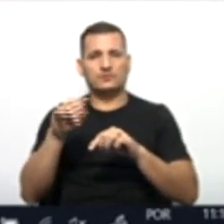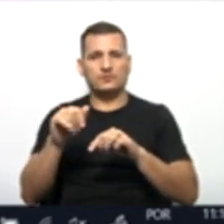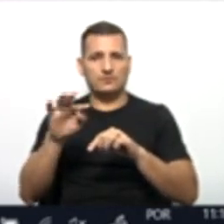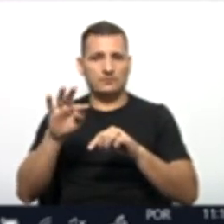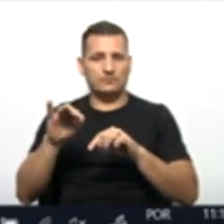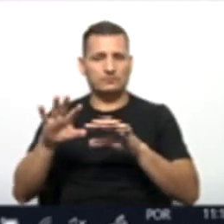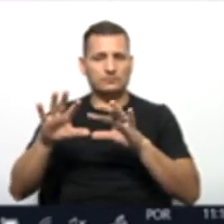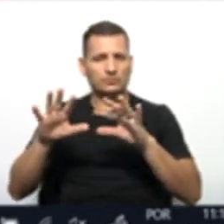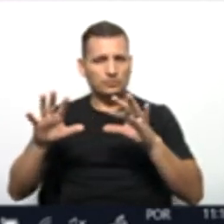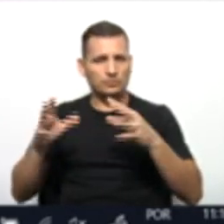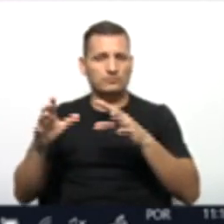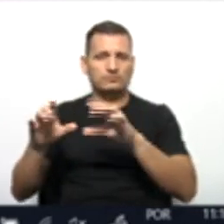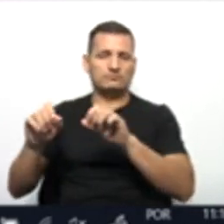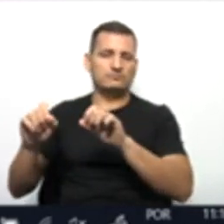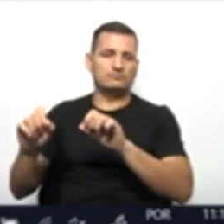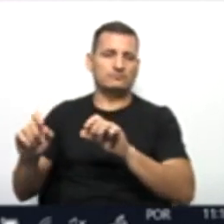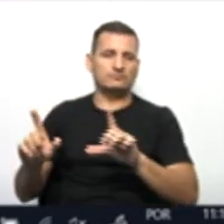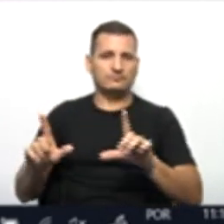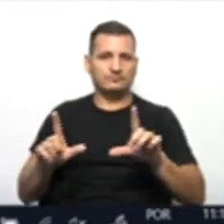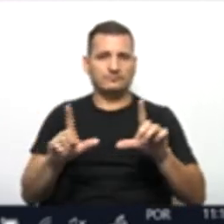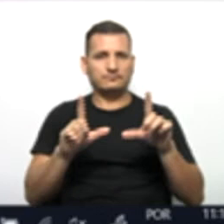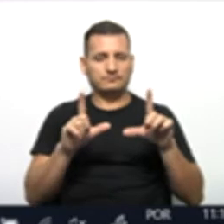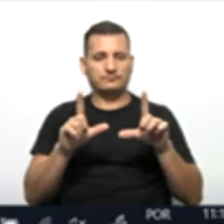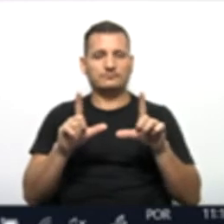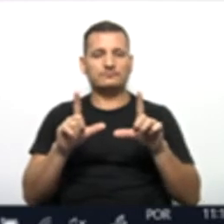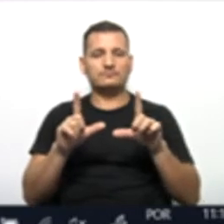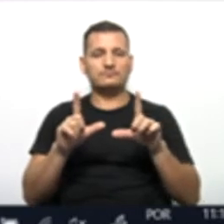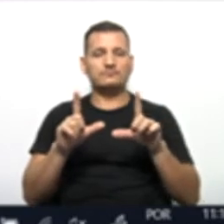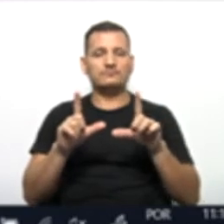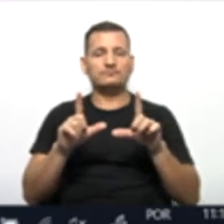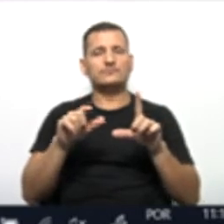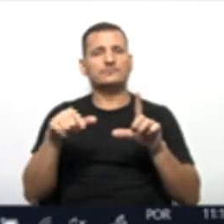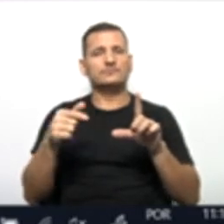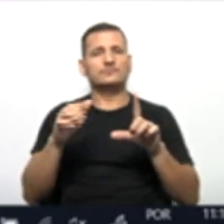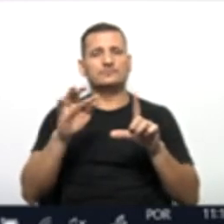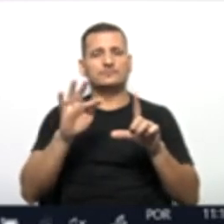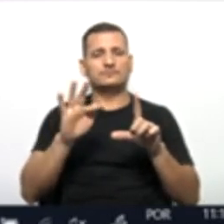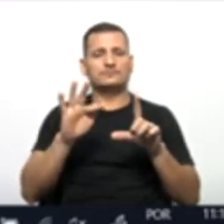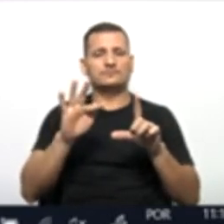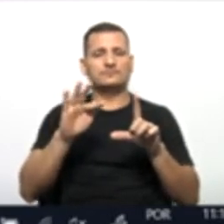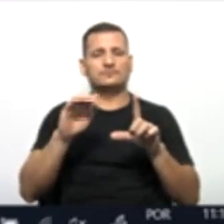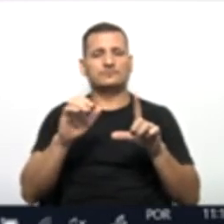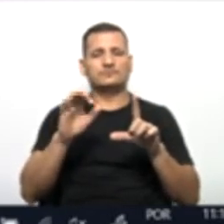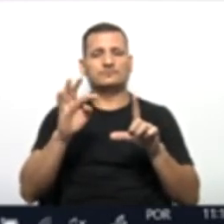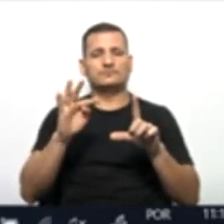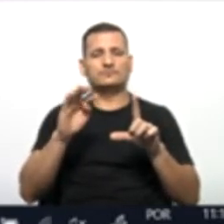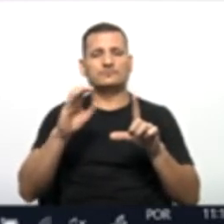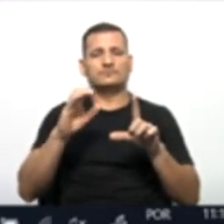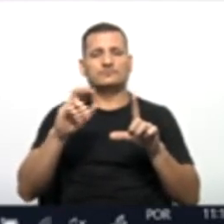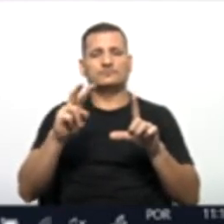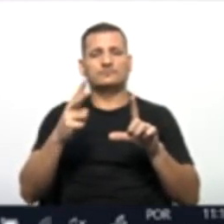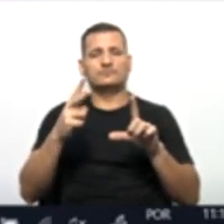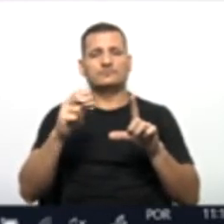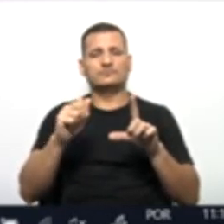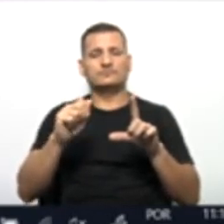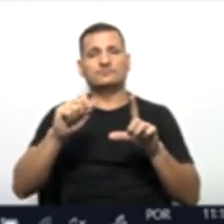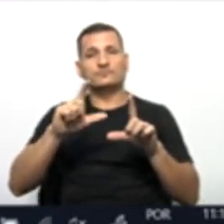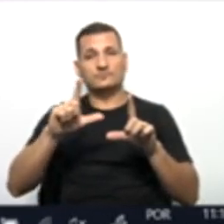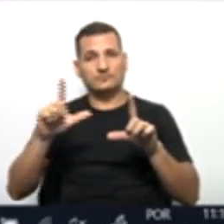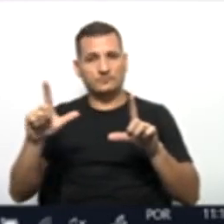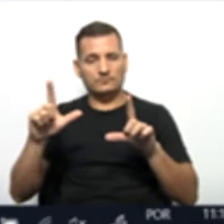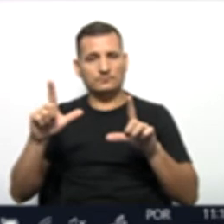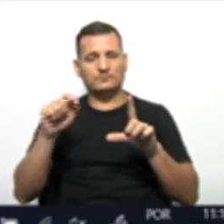aqui embaixo ele vai executar e é que ele vai fértil esse fértil como eu acabei de falar ele vai morrer